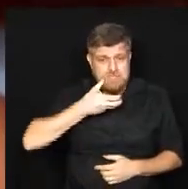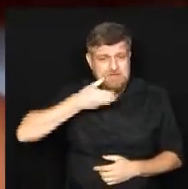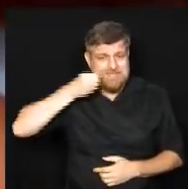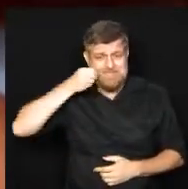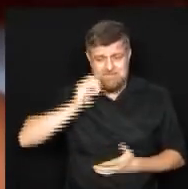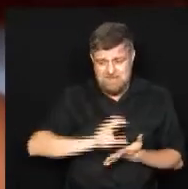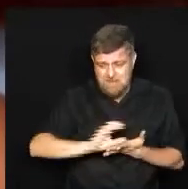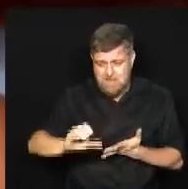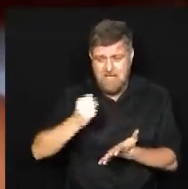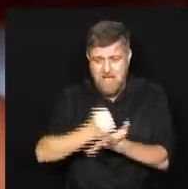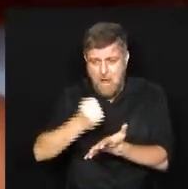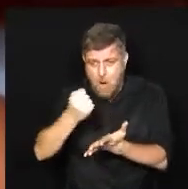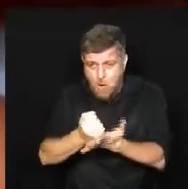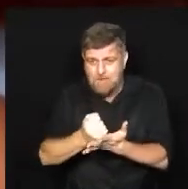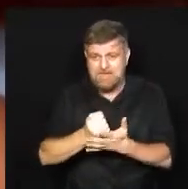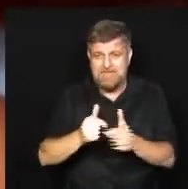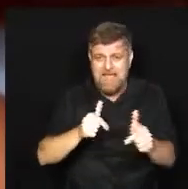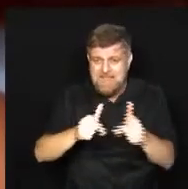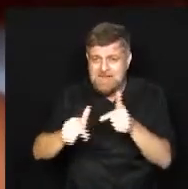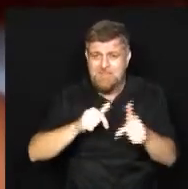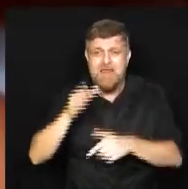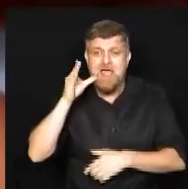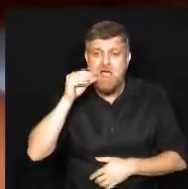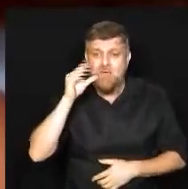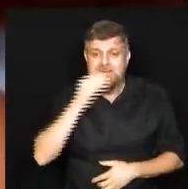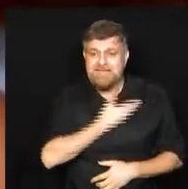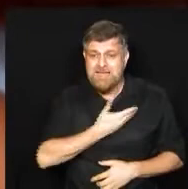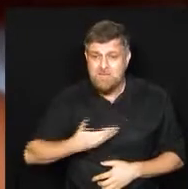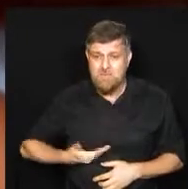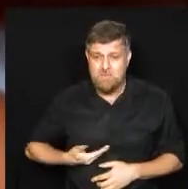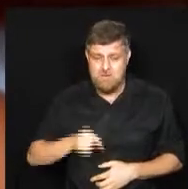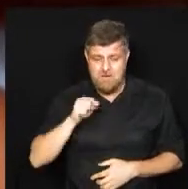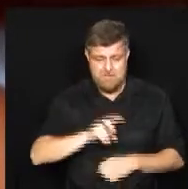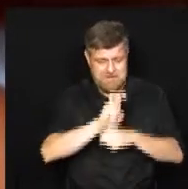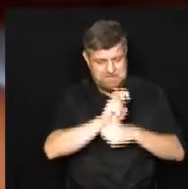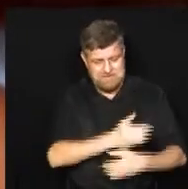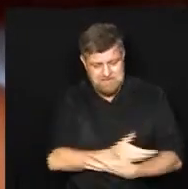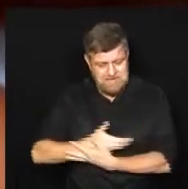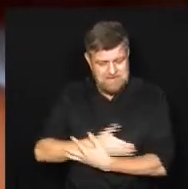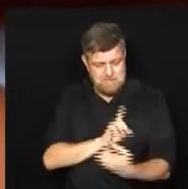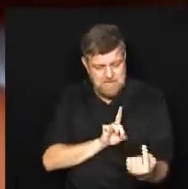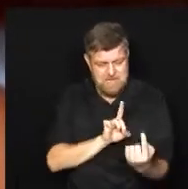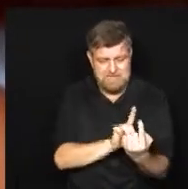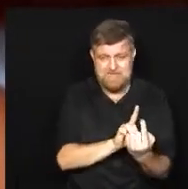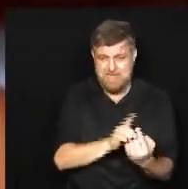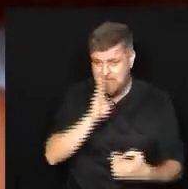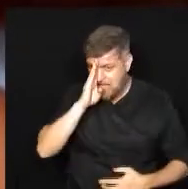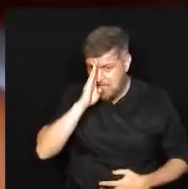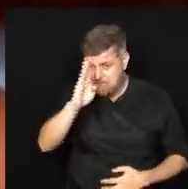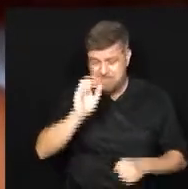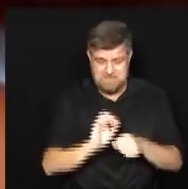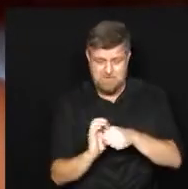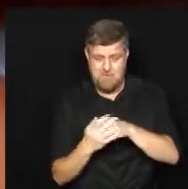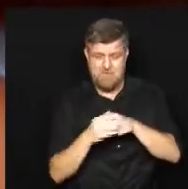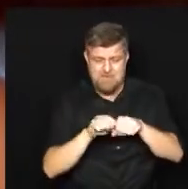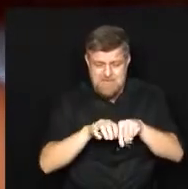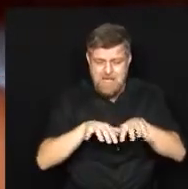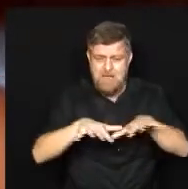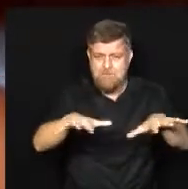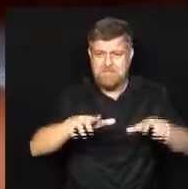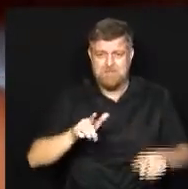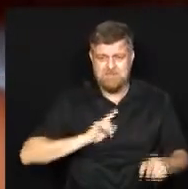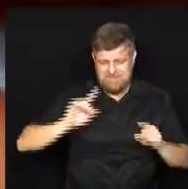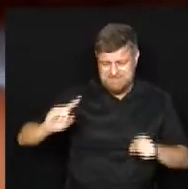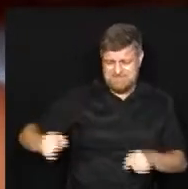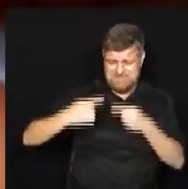de contratação de servidores para atender essa demanda, sobretudo agora no momento de pandemia, com todos os